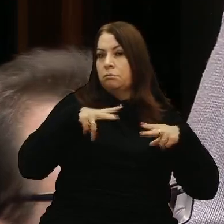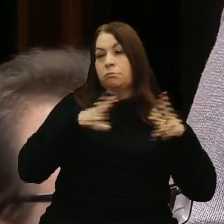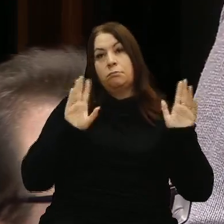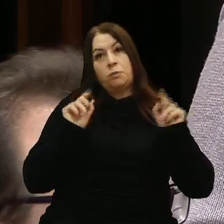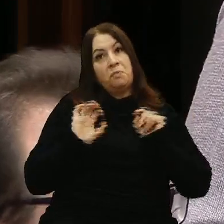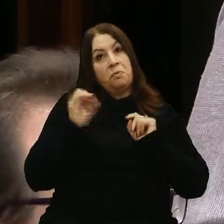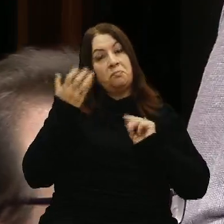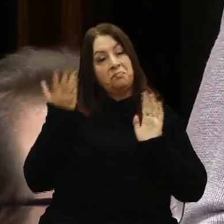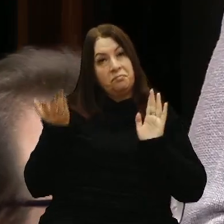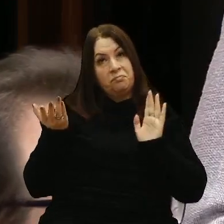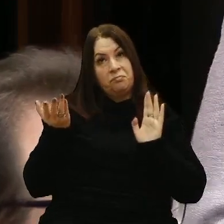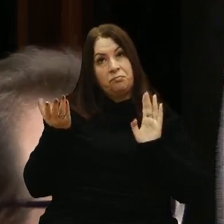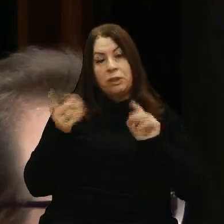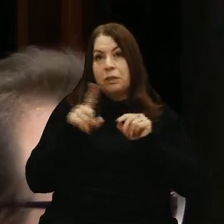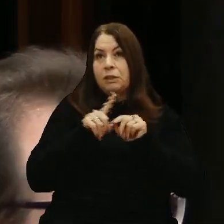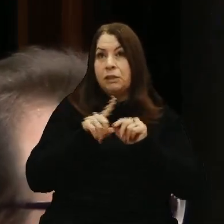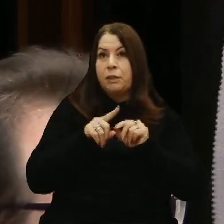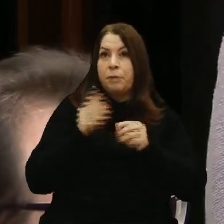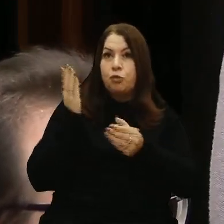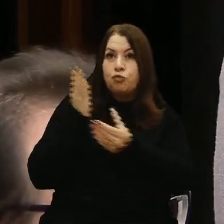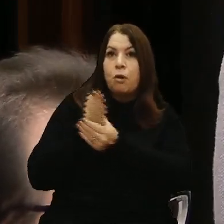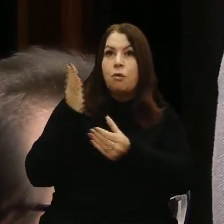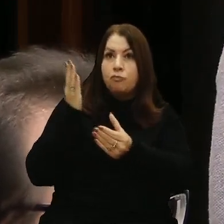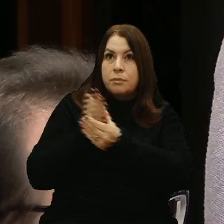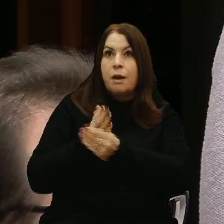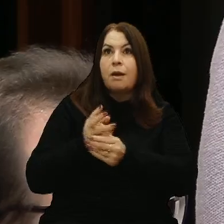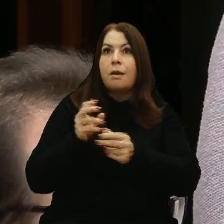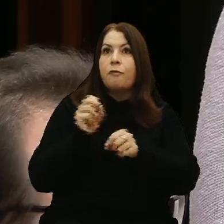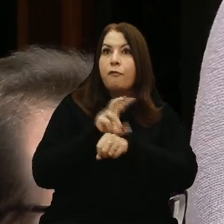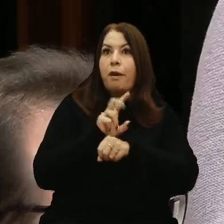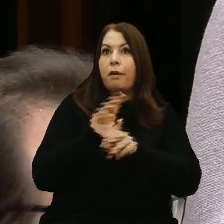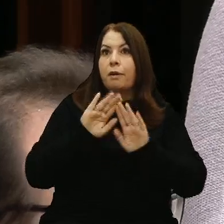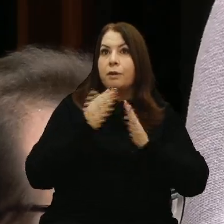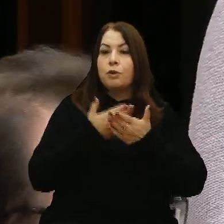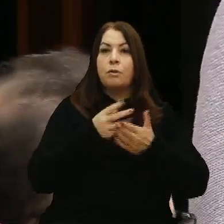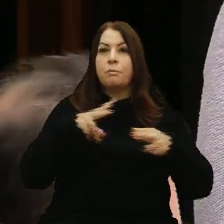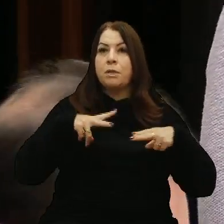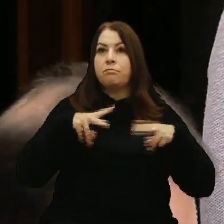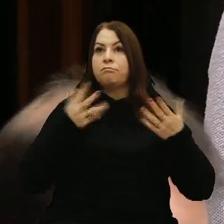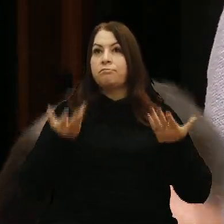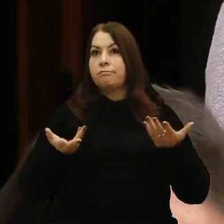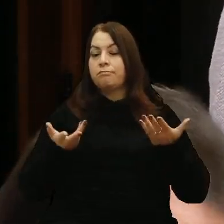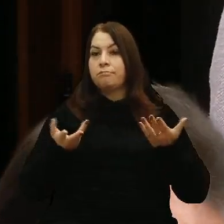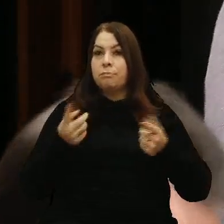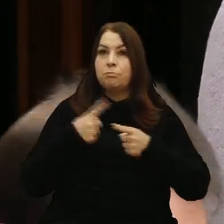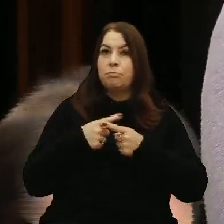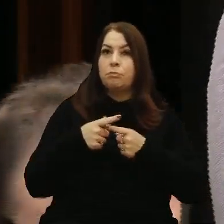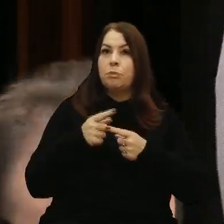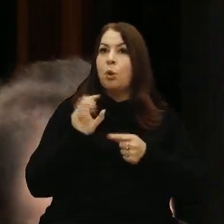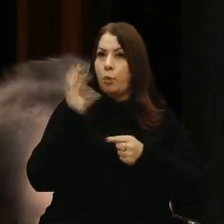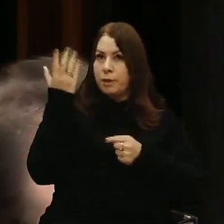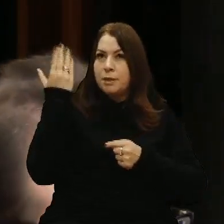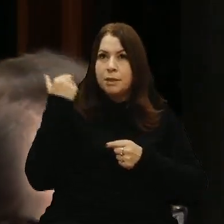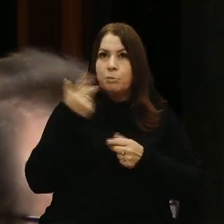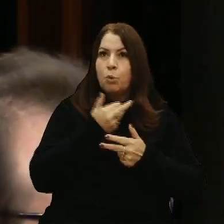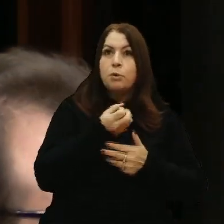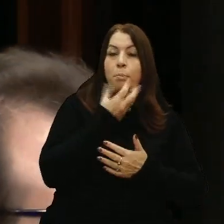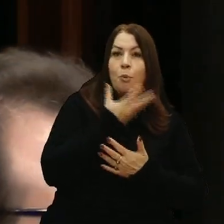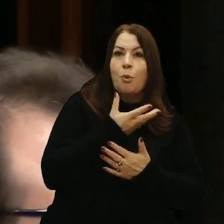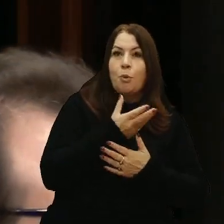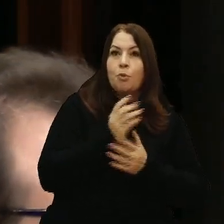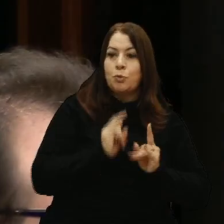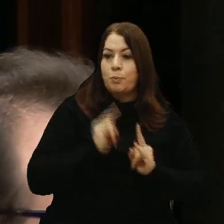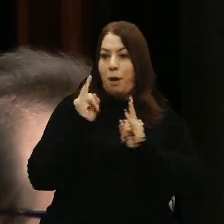vai acontecer. Nós vamos ter que judicializar a vaga na rede privada, porque não dá para acontecer uma coisa boa, que é um